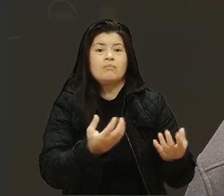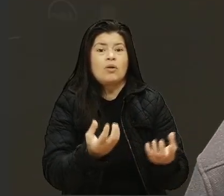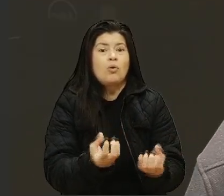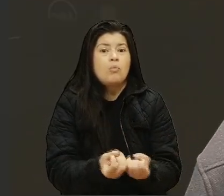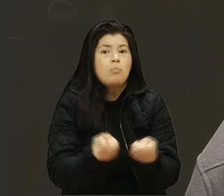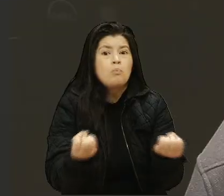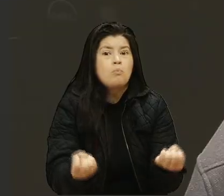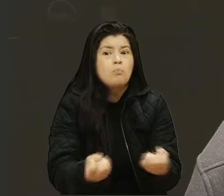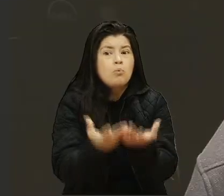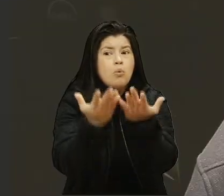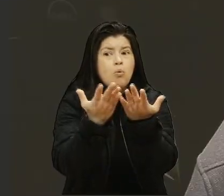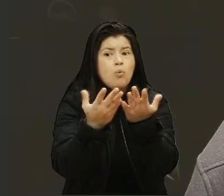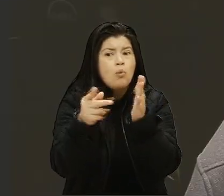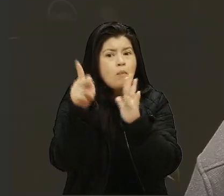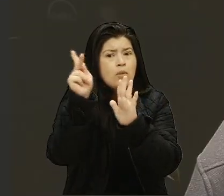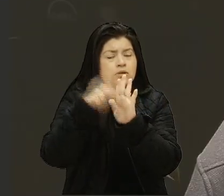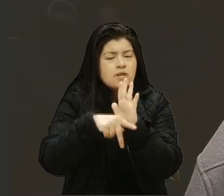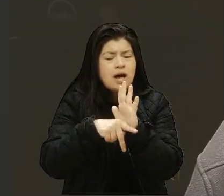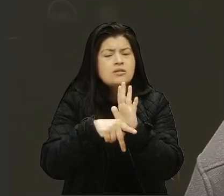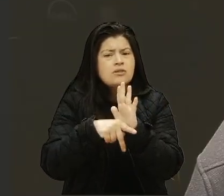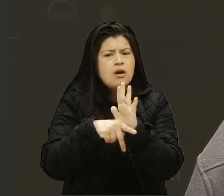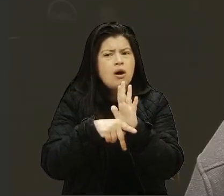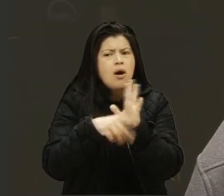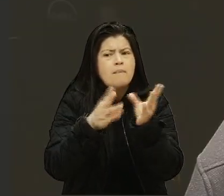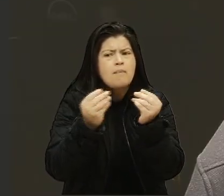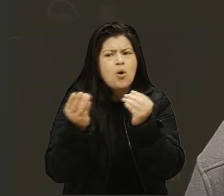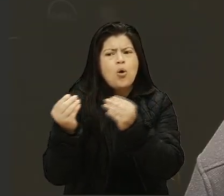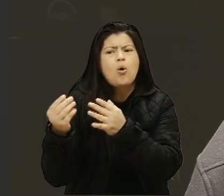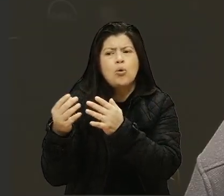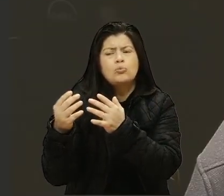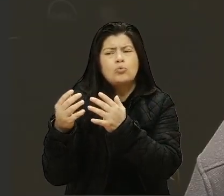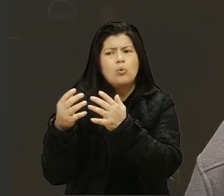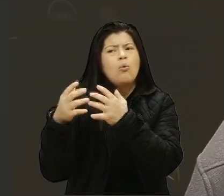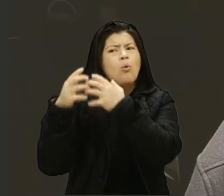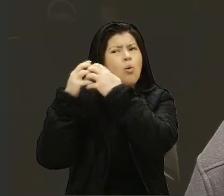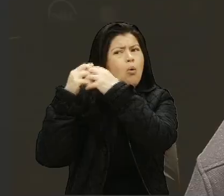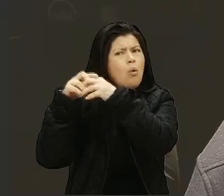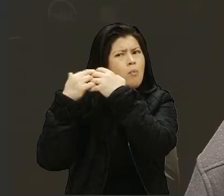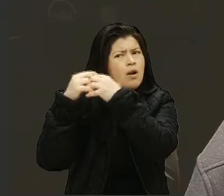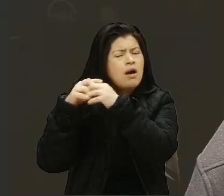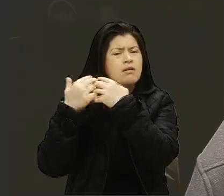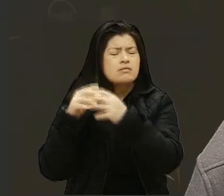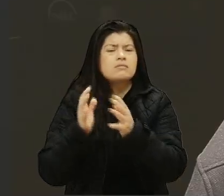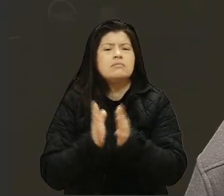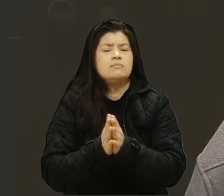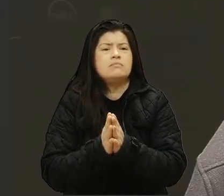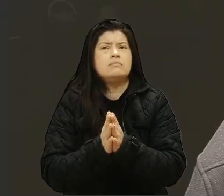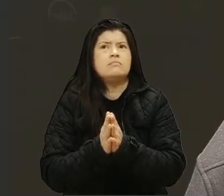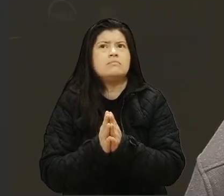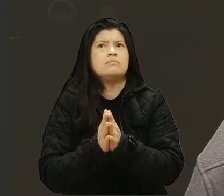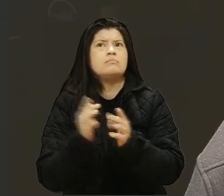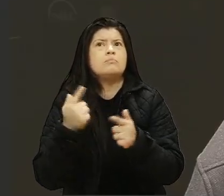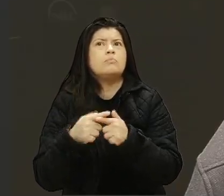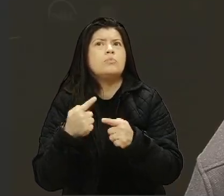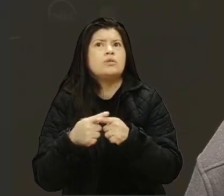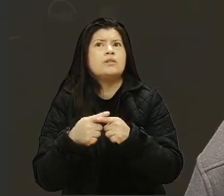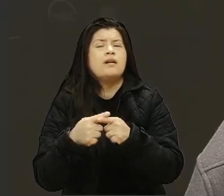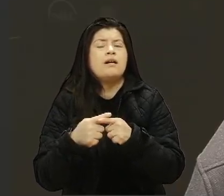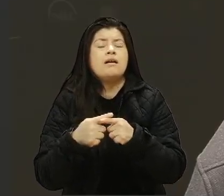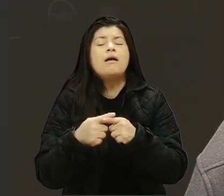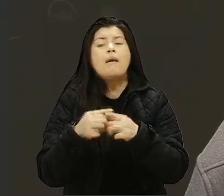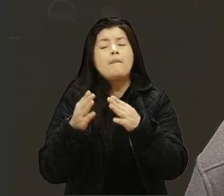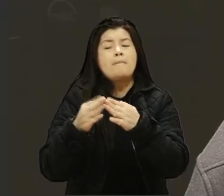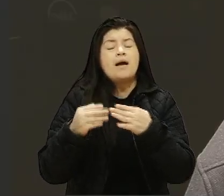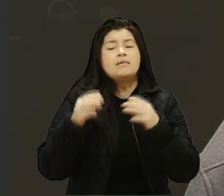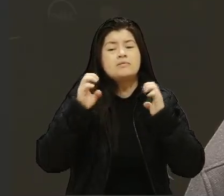um processo civil complexo. Em especial, o processo que é movido pelos sindicatos médicos, presidente, que pede um dano moral coletivo.